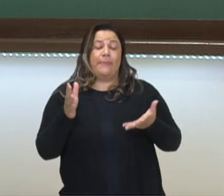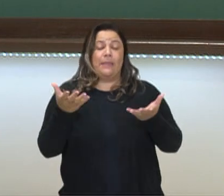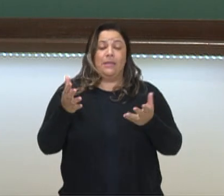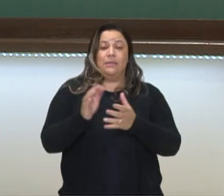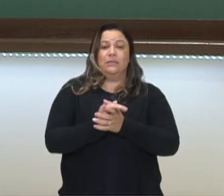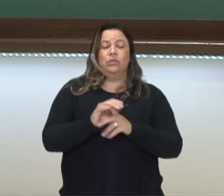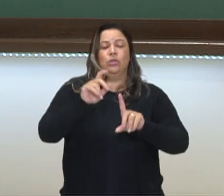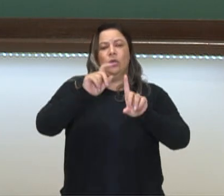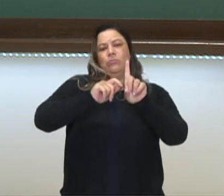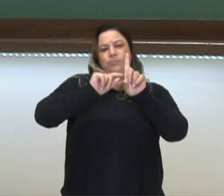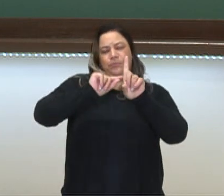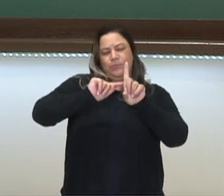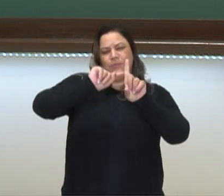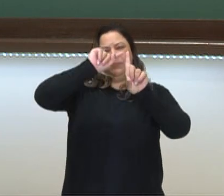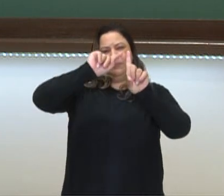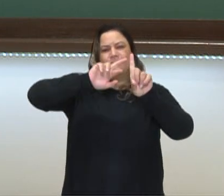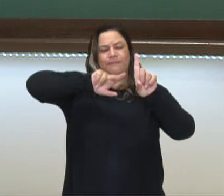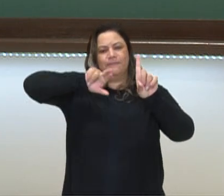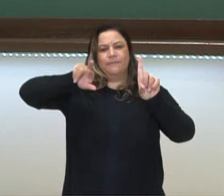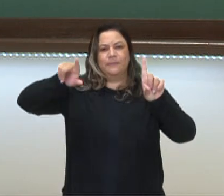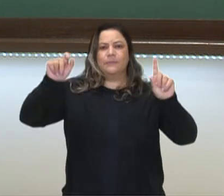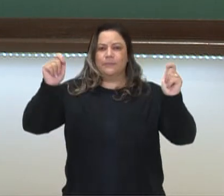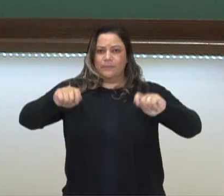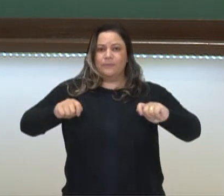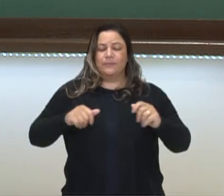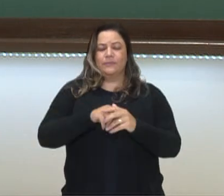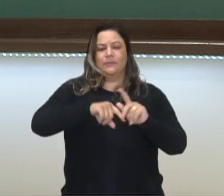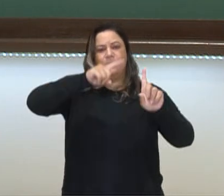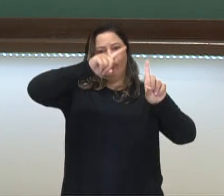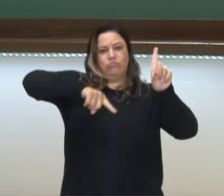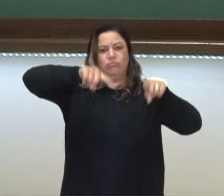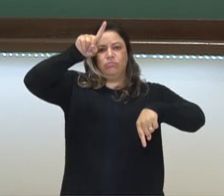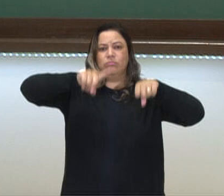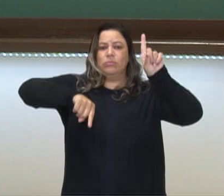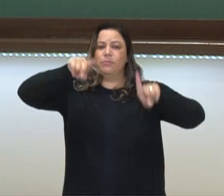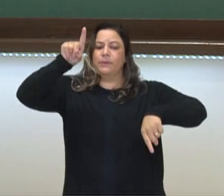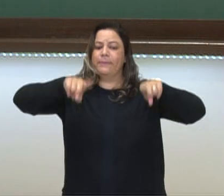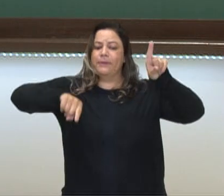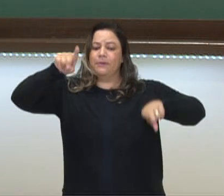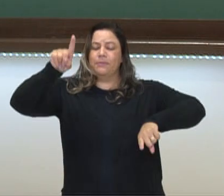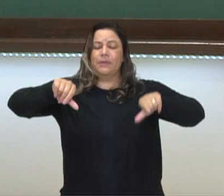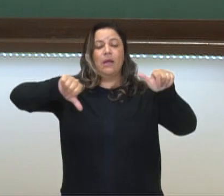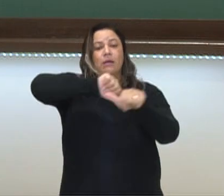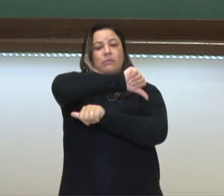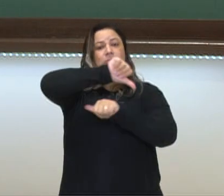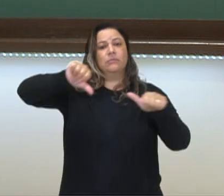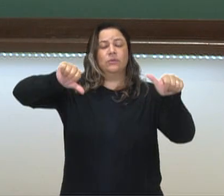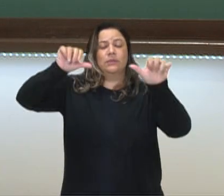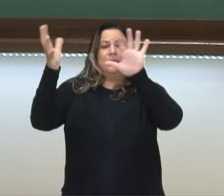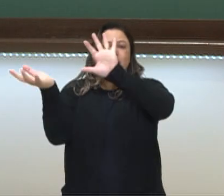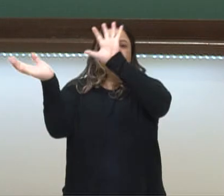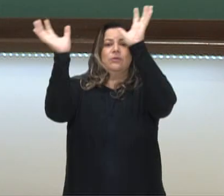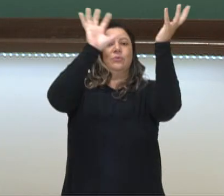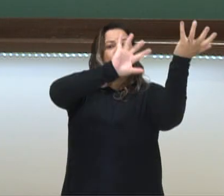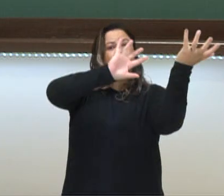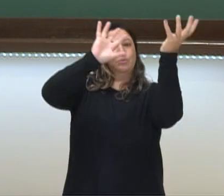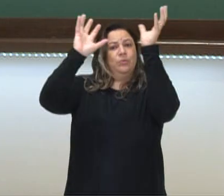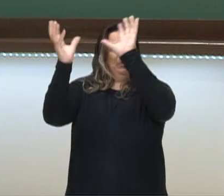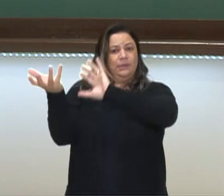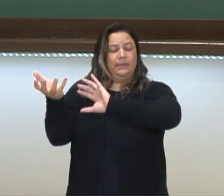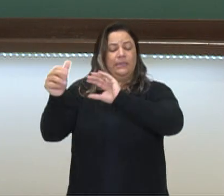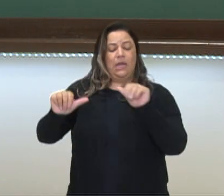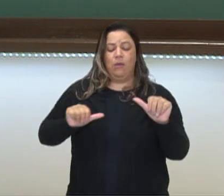determinada temperatura com uma determinada quantidade de precipitação, a partir de uma mudança climática passam a ocorrer